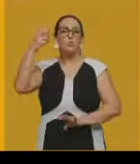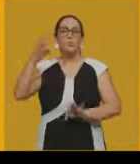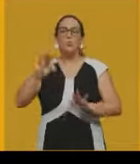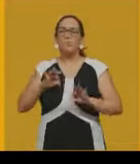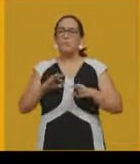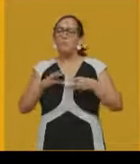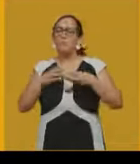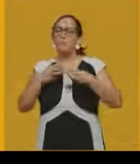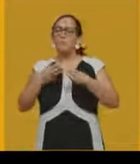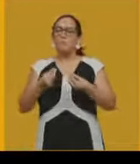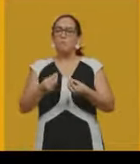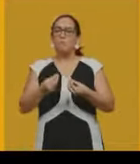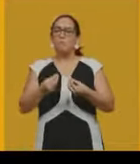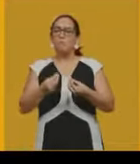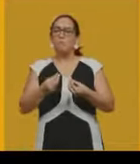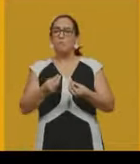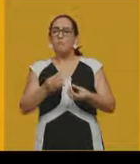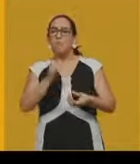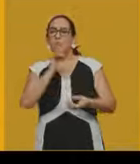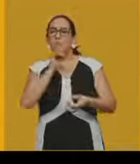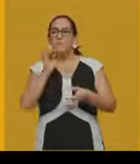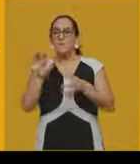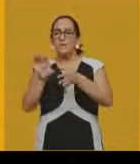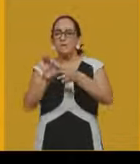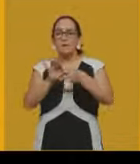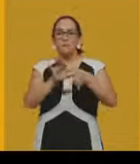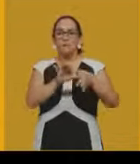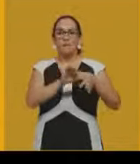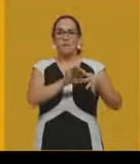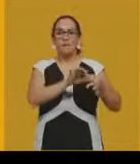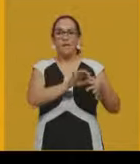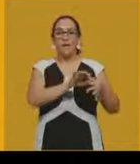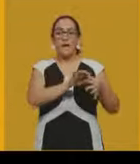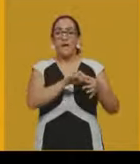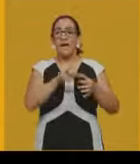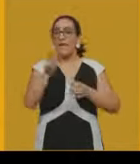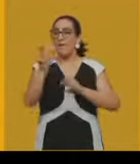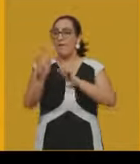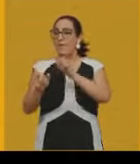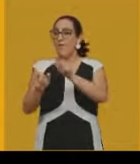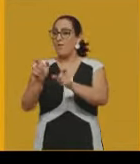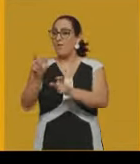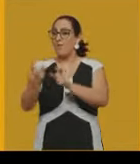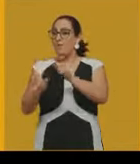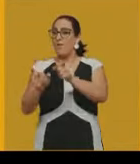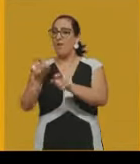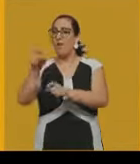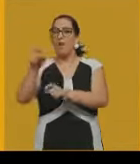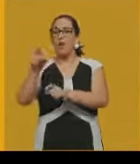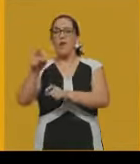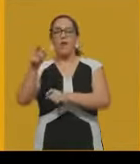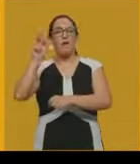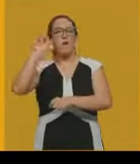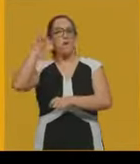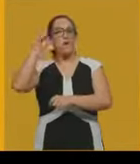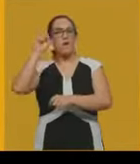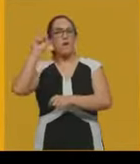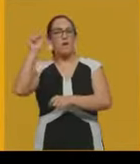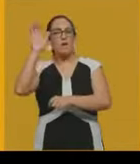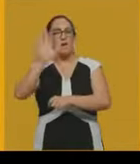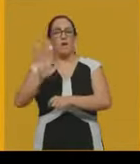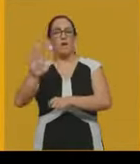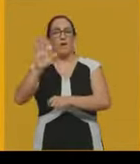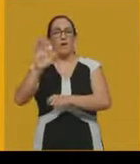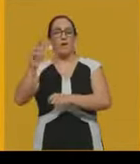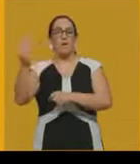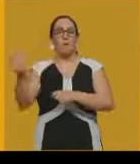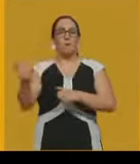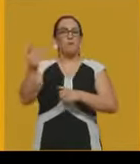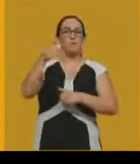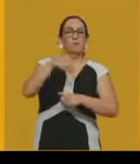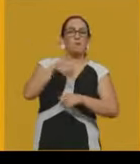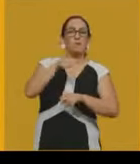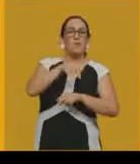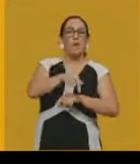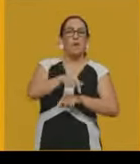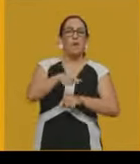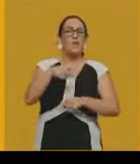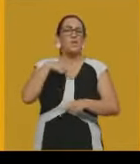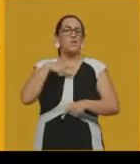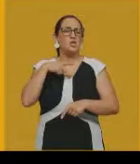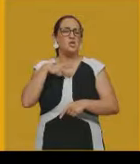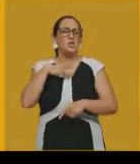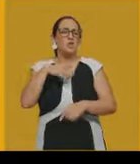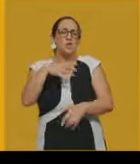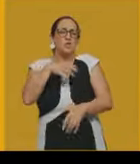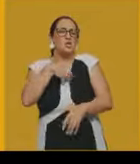que as pessoas que foram trazidas da África possuíam, né, que é uma maneira de manter ali a cultura, de manter